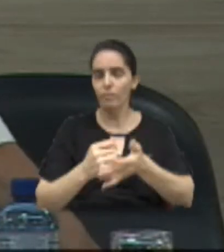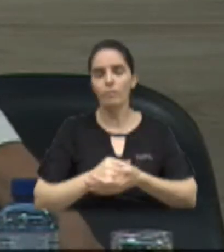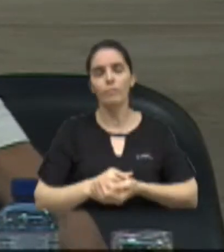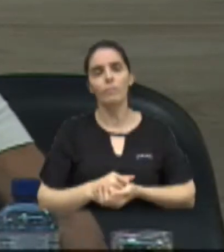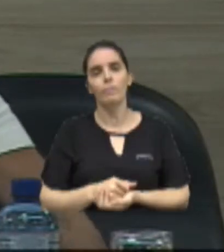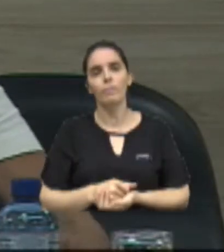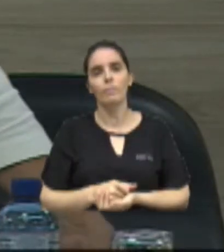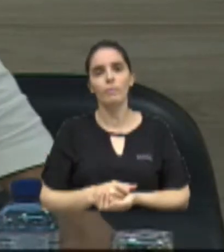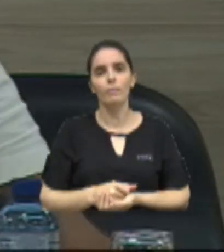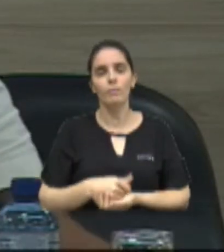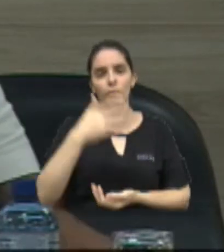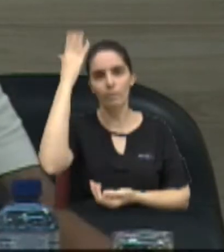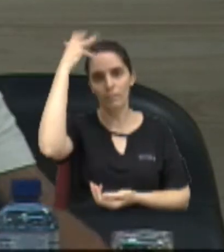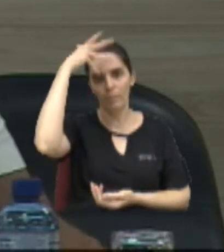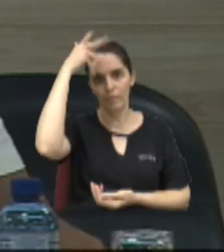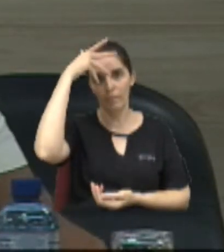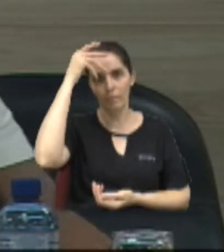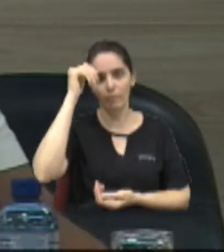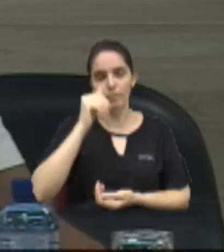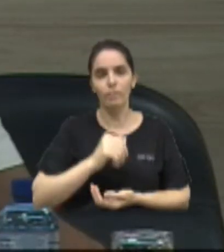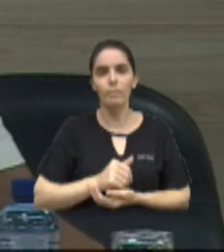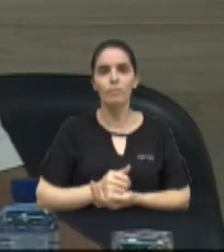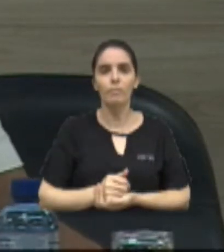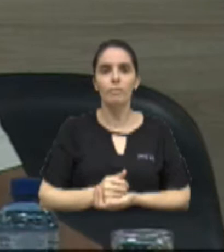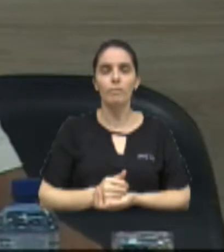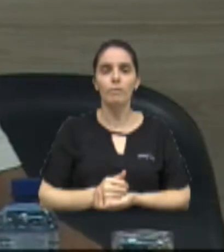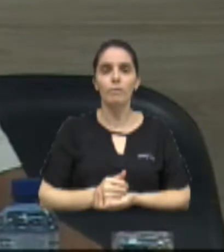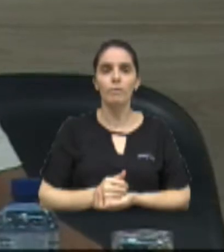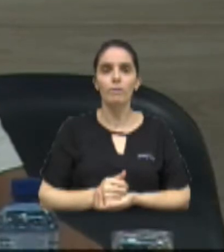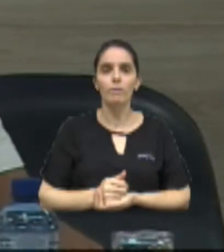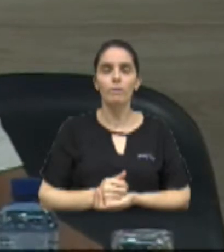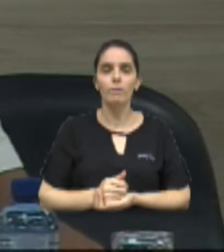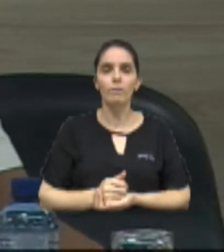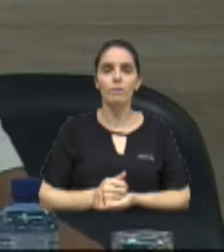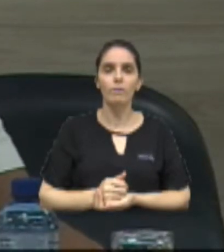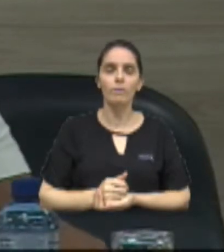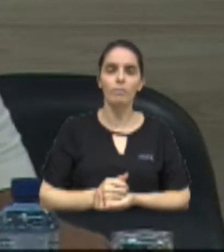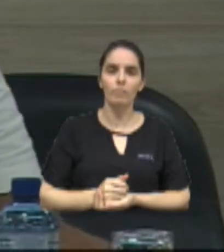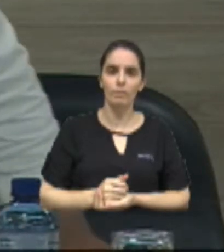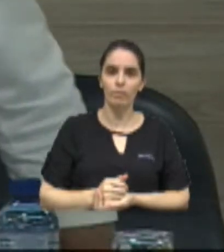muito respeito, da SECAP, para que pudesse